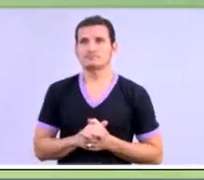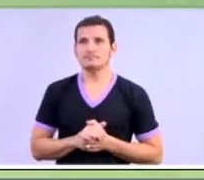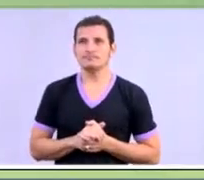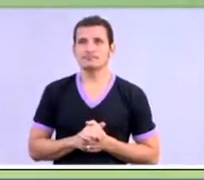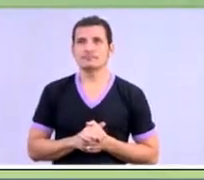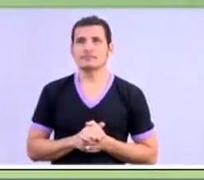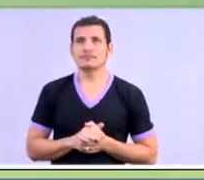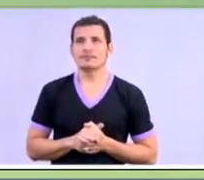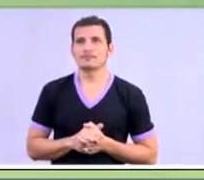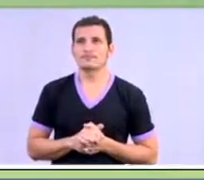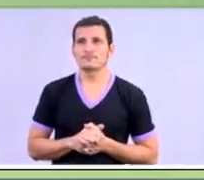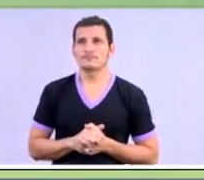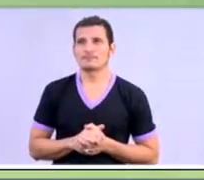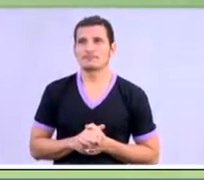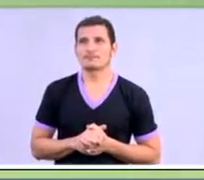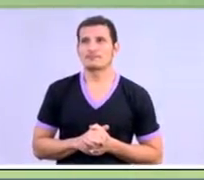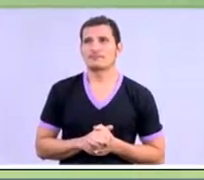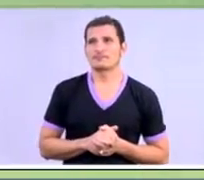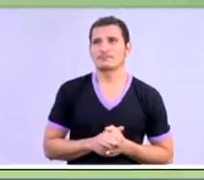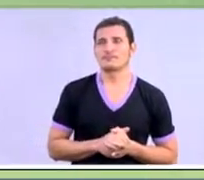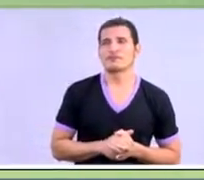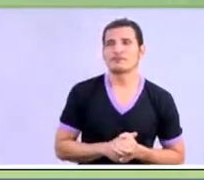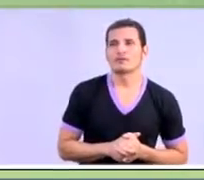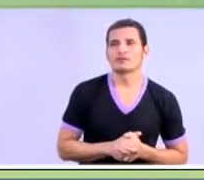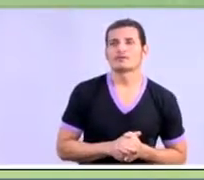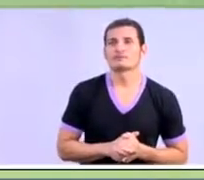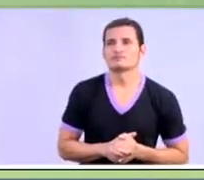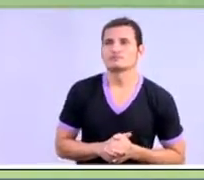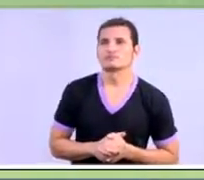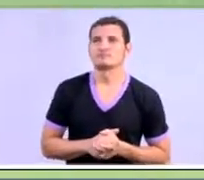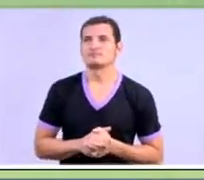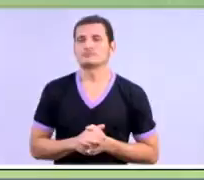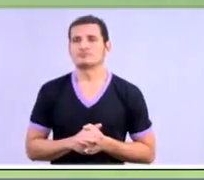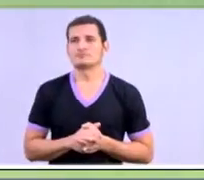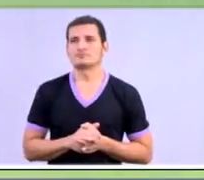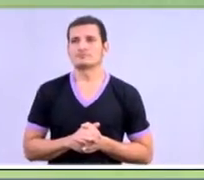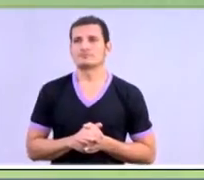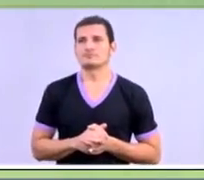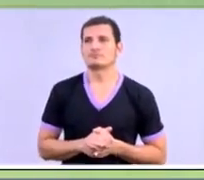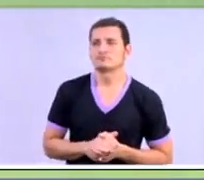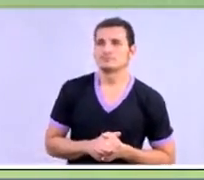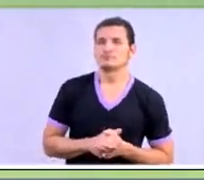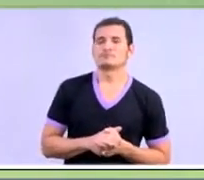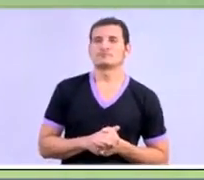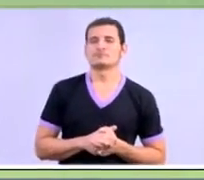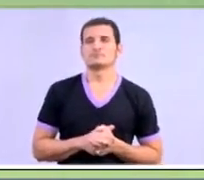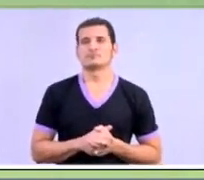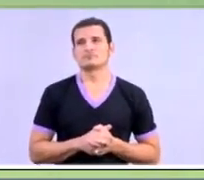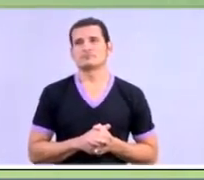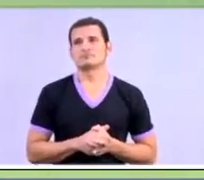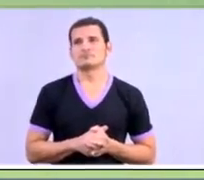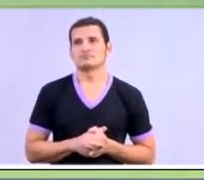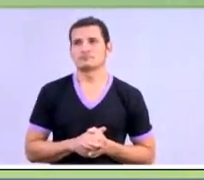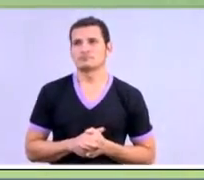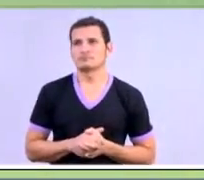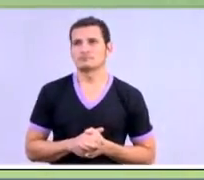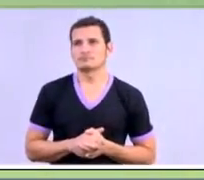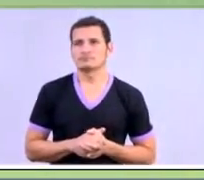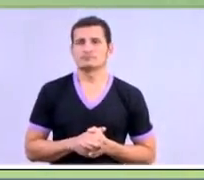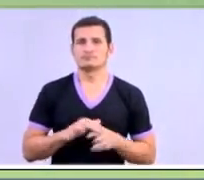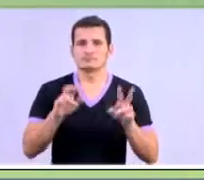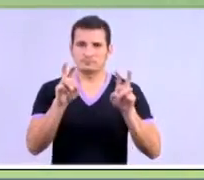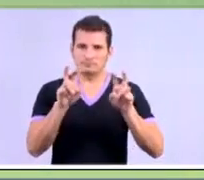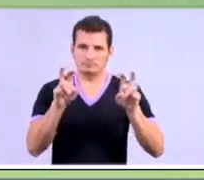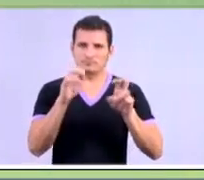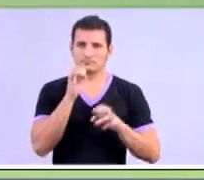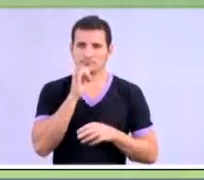ele acontece esse cenário aqui na outra figura. Um computador, por exemplo, o dispositivo A quer